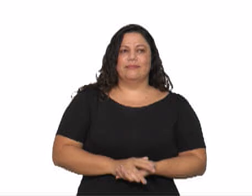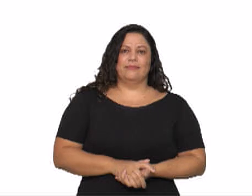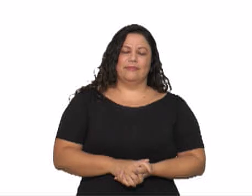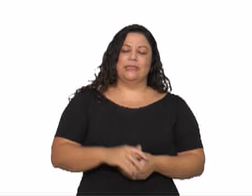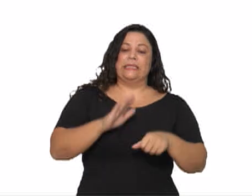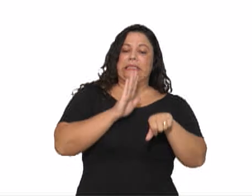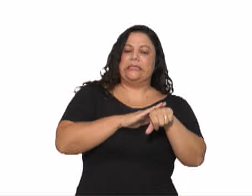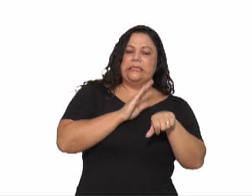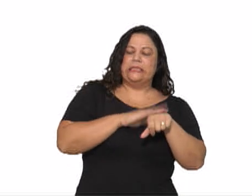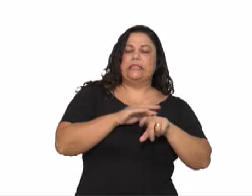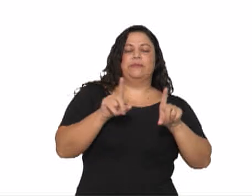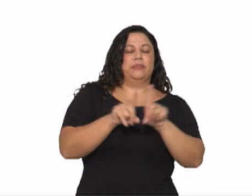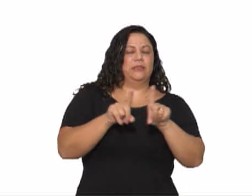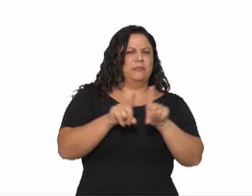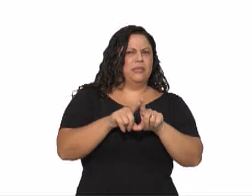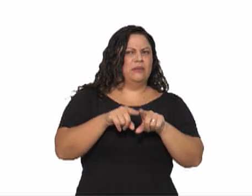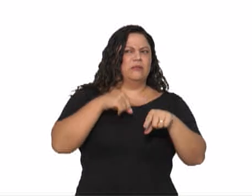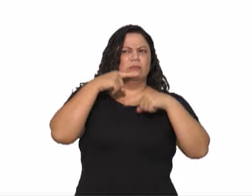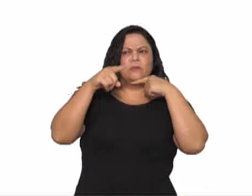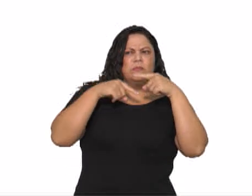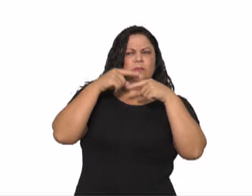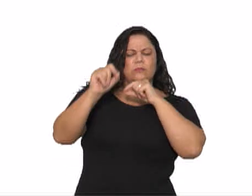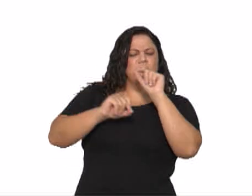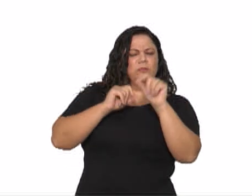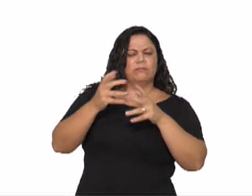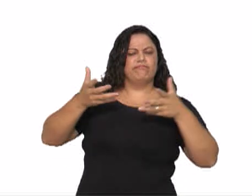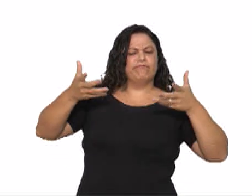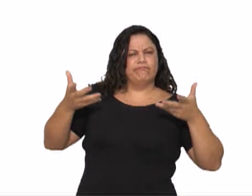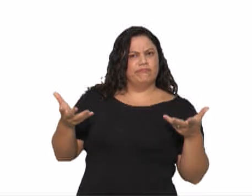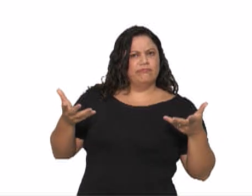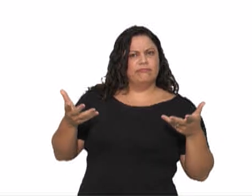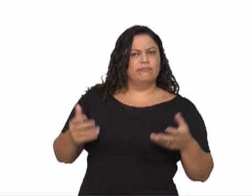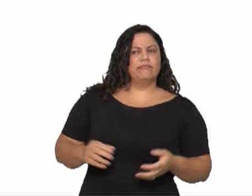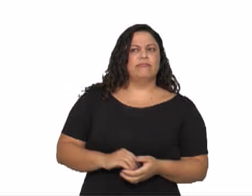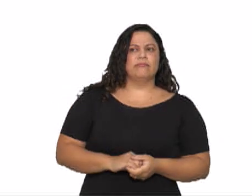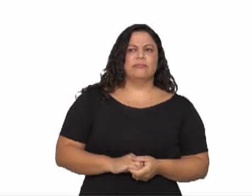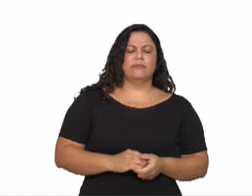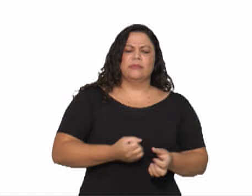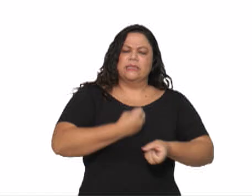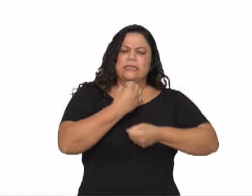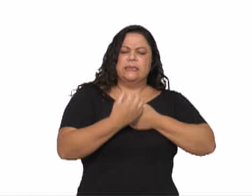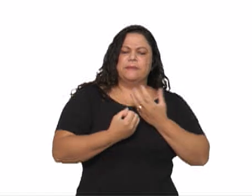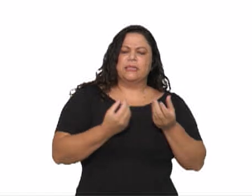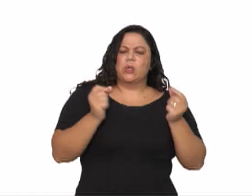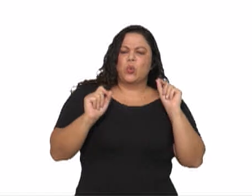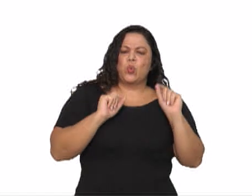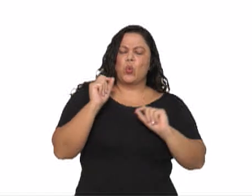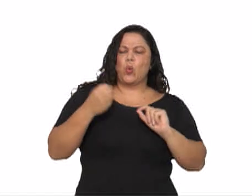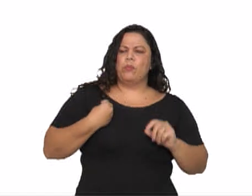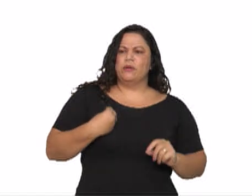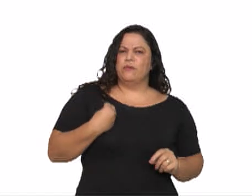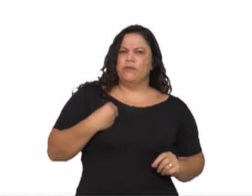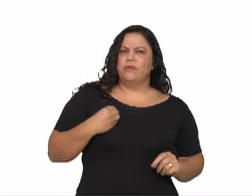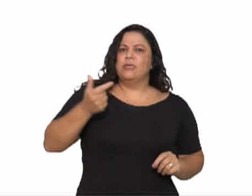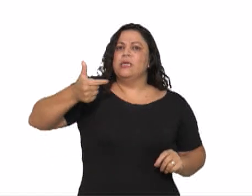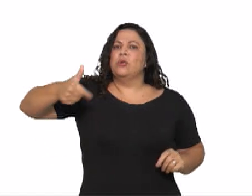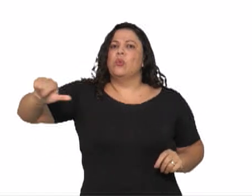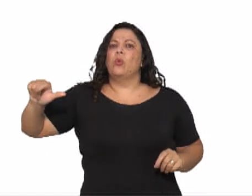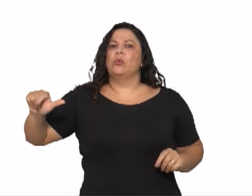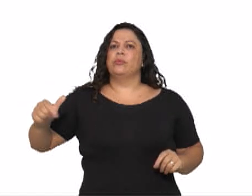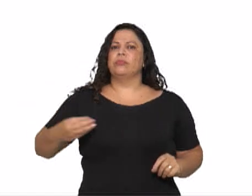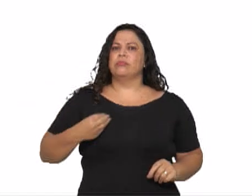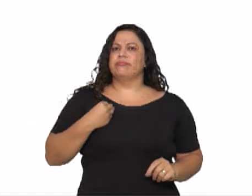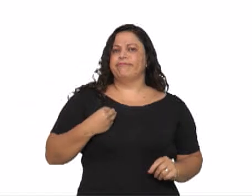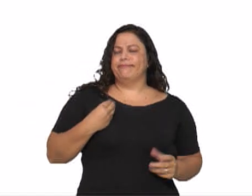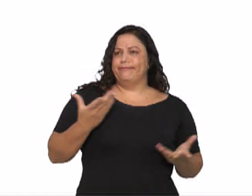más? Cuestionarse sobre qué hacer con la vida. Expresar cómo viviría si tuviera tiempo otra vida. El tiempo,